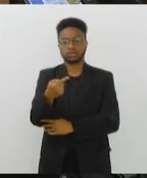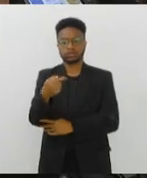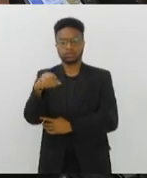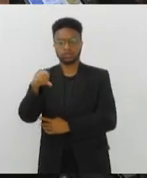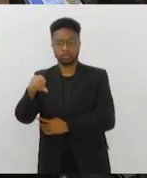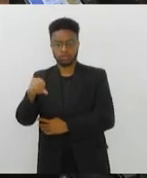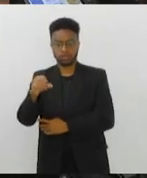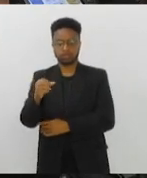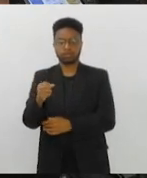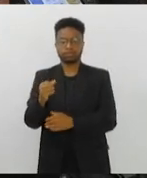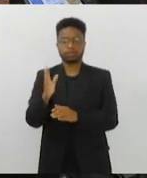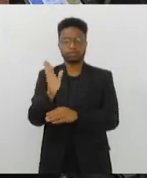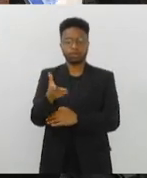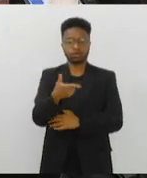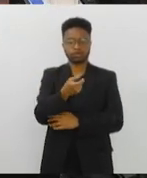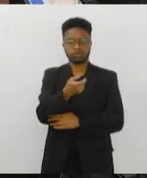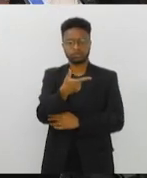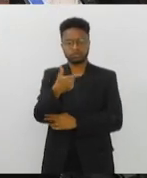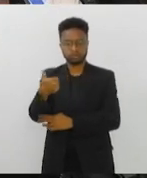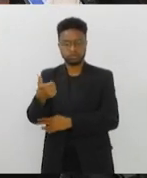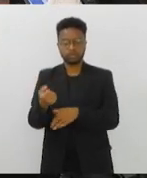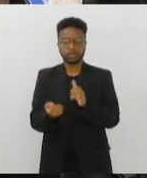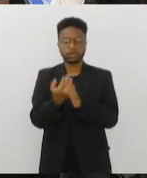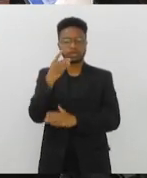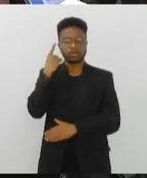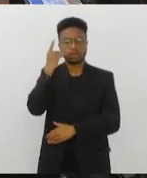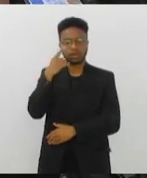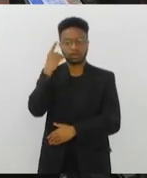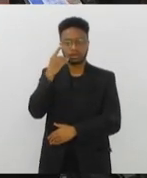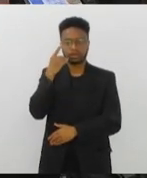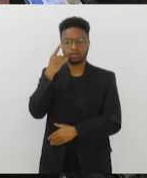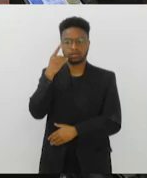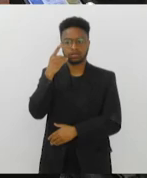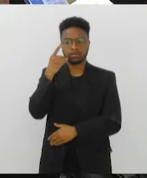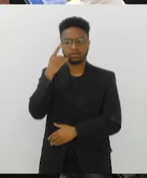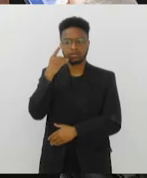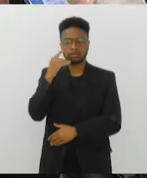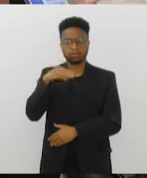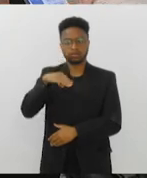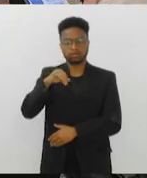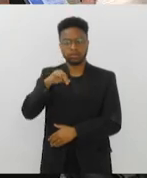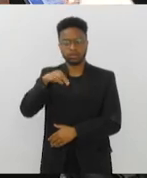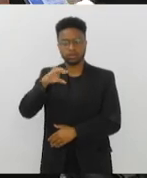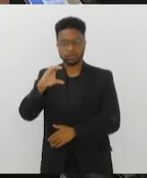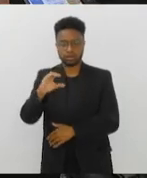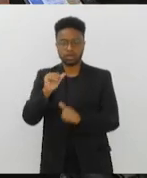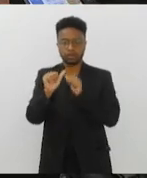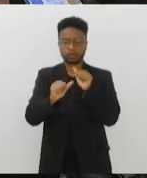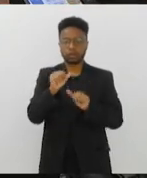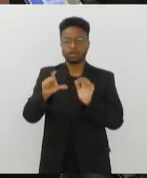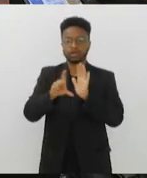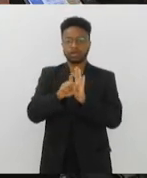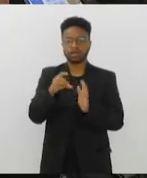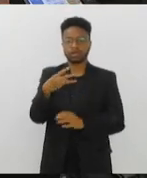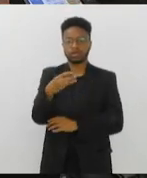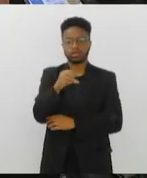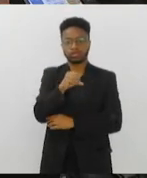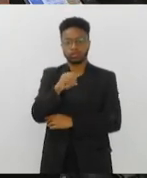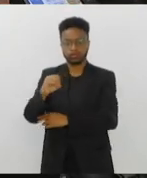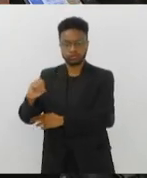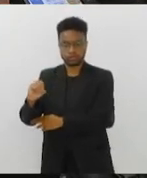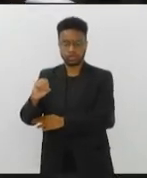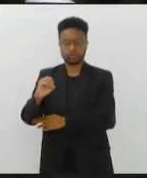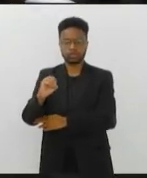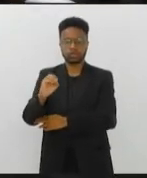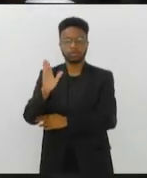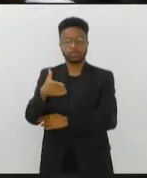4.379, de 21, de autoria do deputado Carlos Minck, que altera a lei número 3.900, de 2 de julho de 2002,